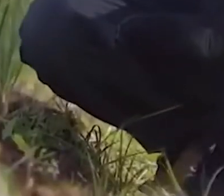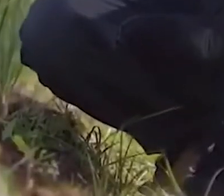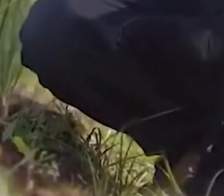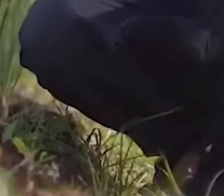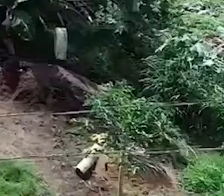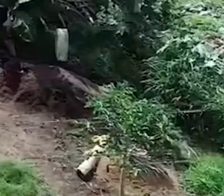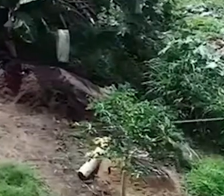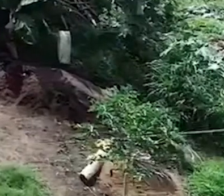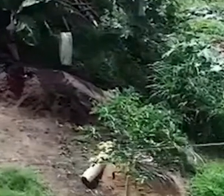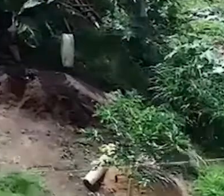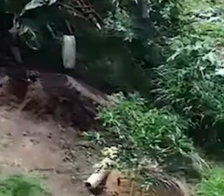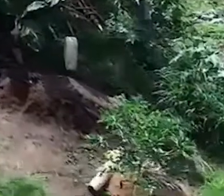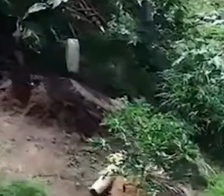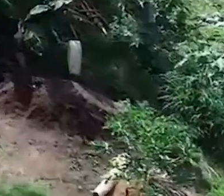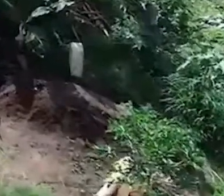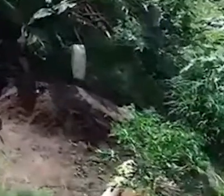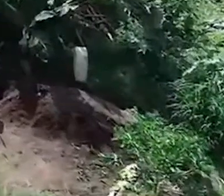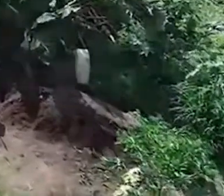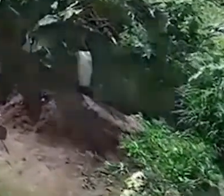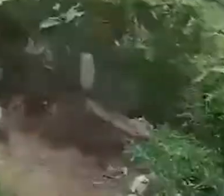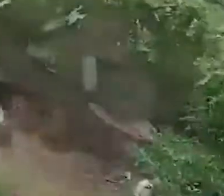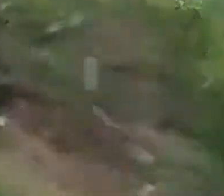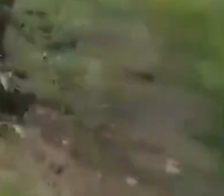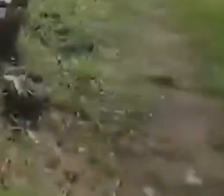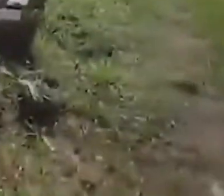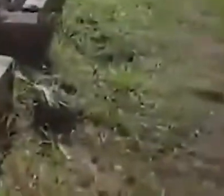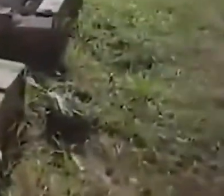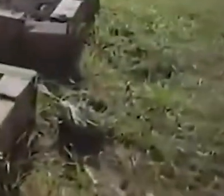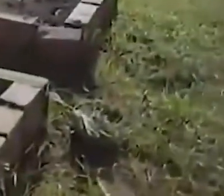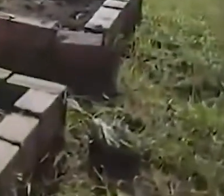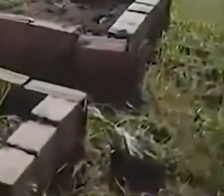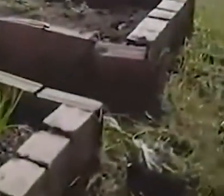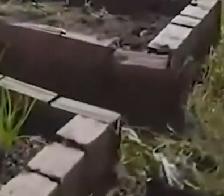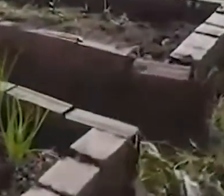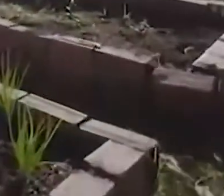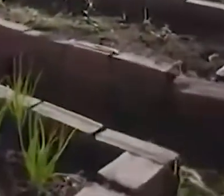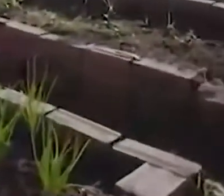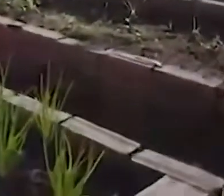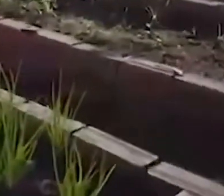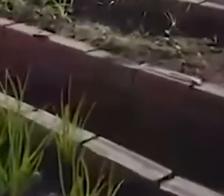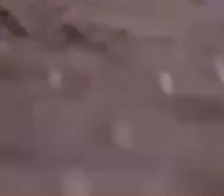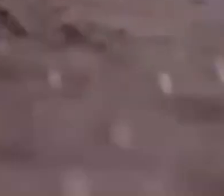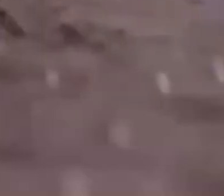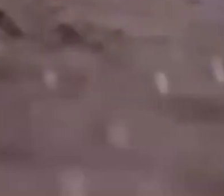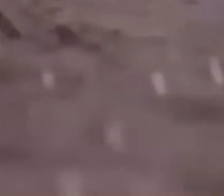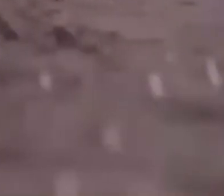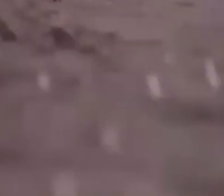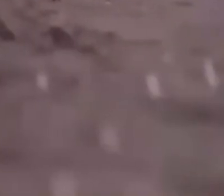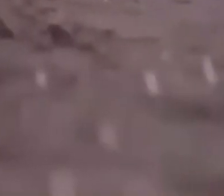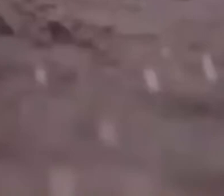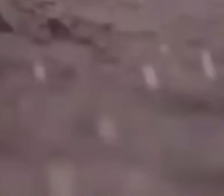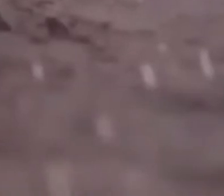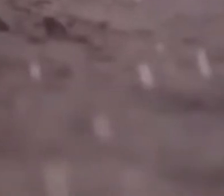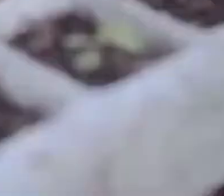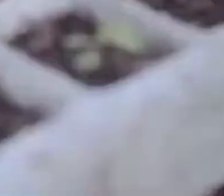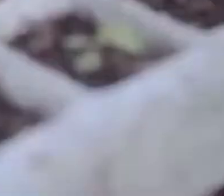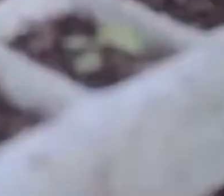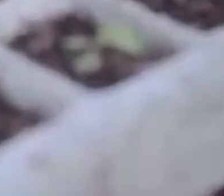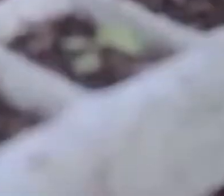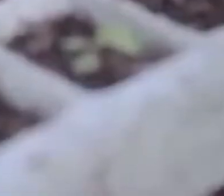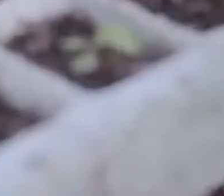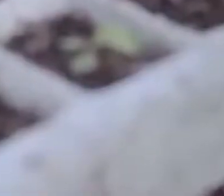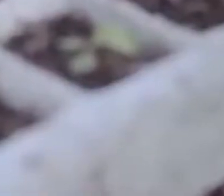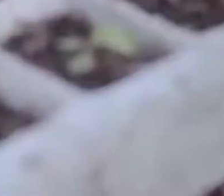Na localidade Ave Verde, em Teresina, 33 famílias tiram o sustento da horta. As ações da secretaria auxiliam